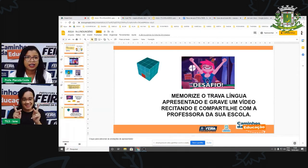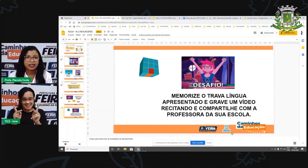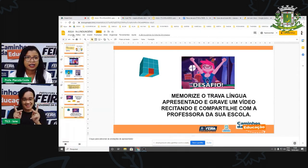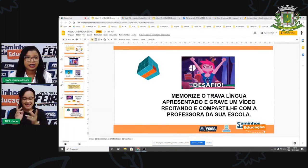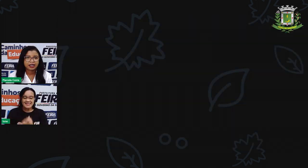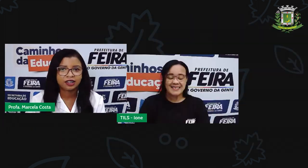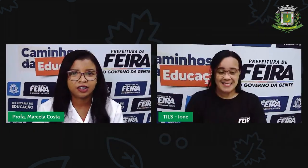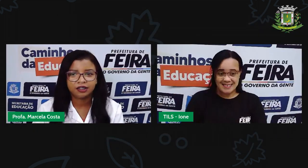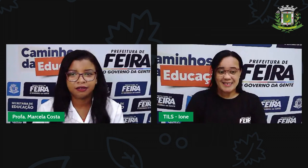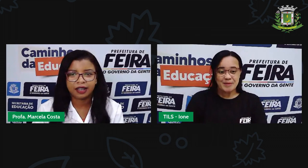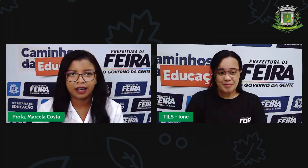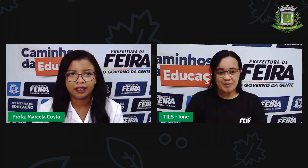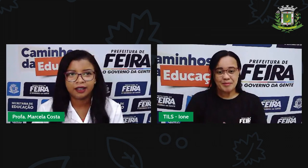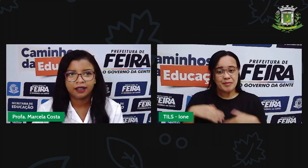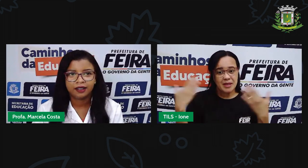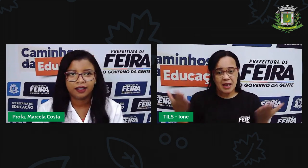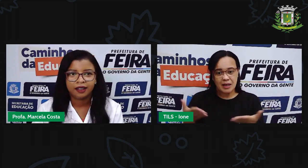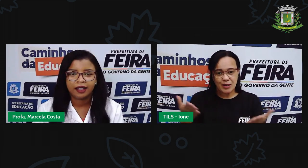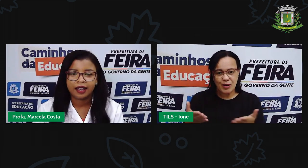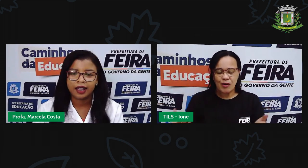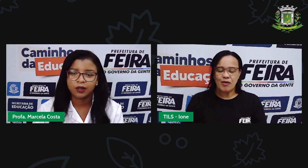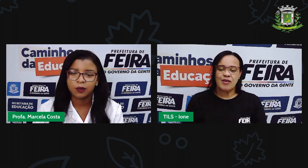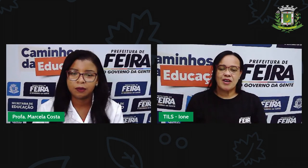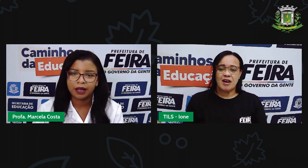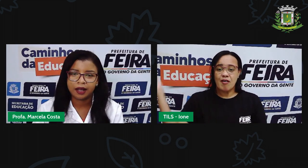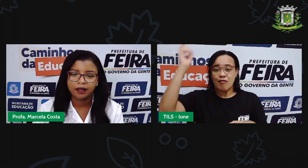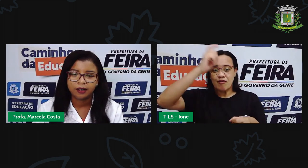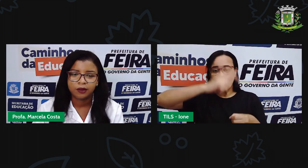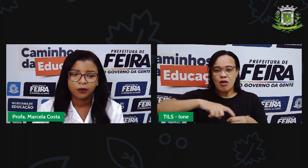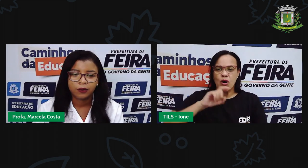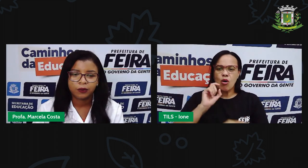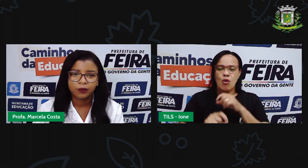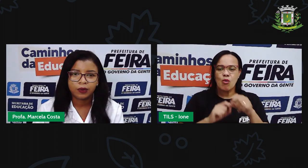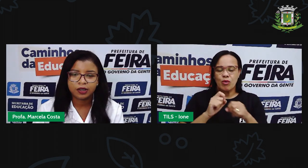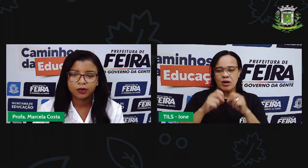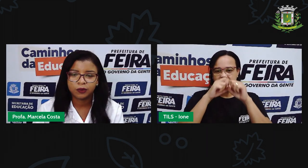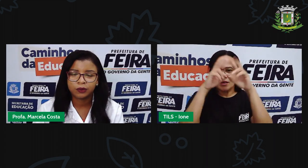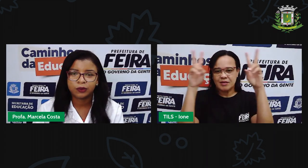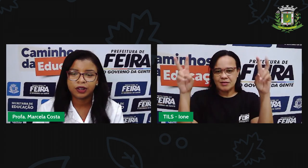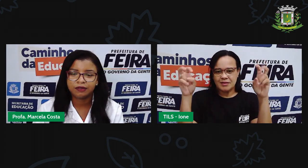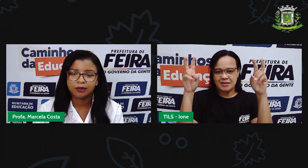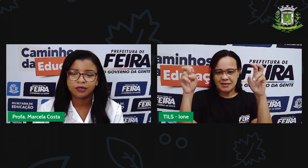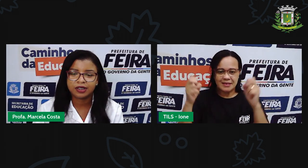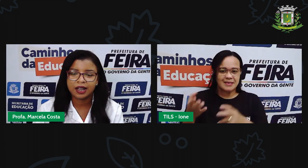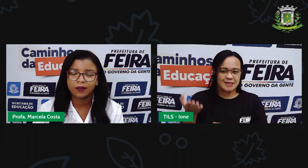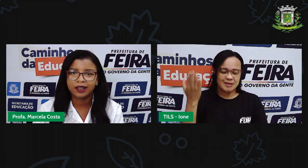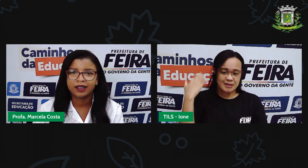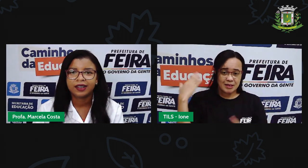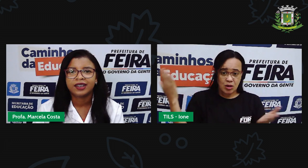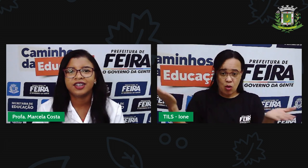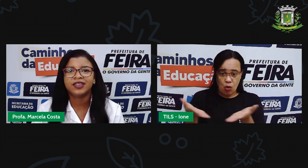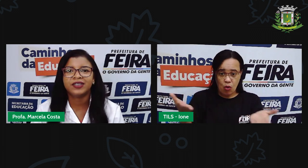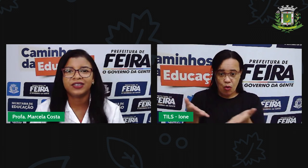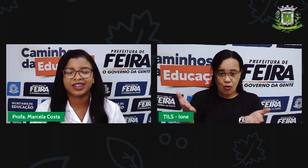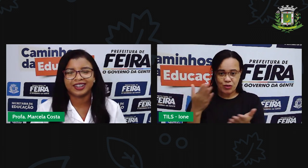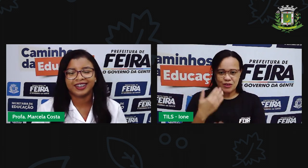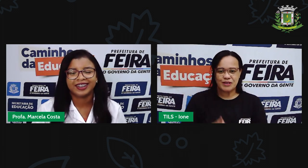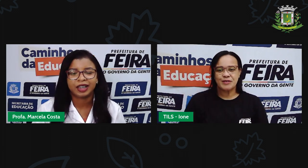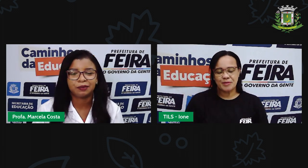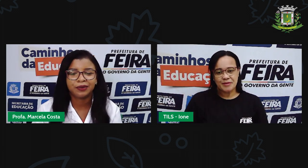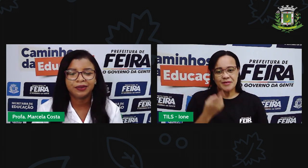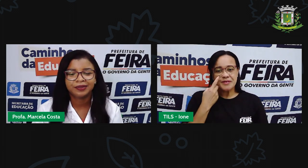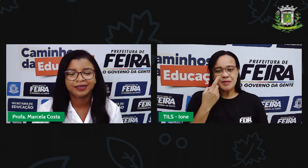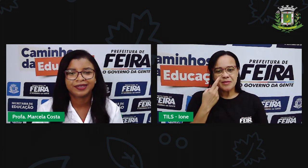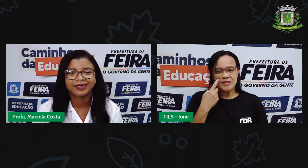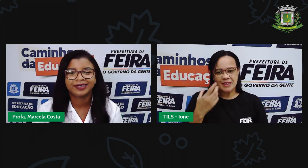Agora, crianças. A gente vai retomar o assunto que vimos na aula de hoje.